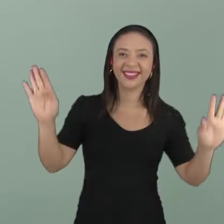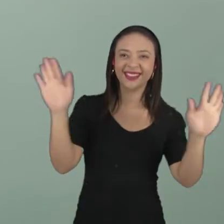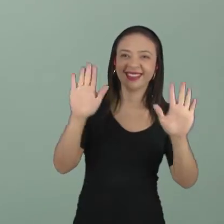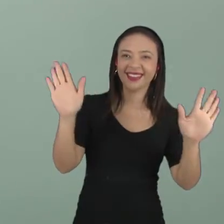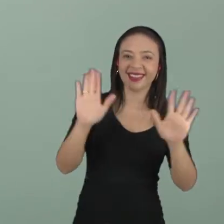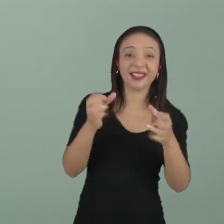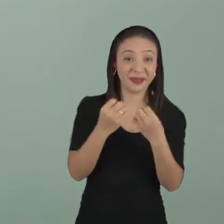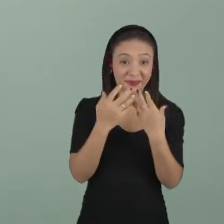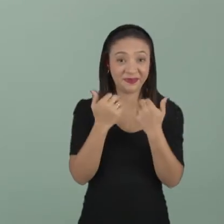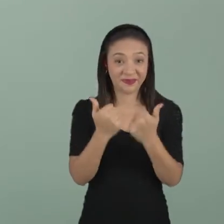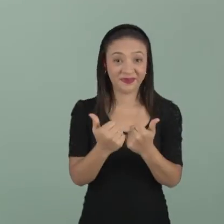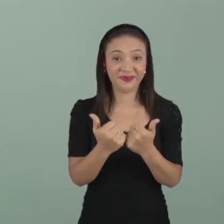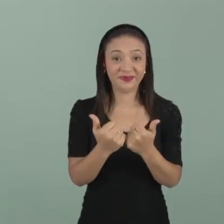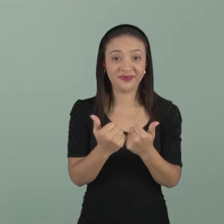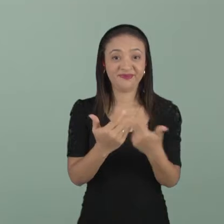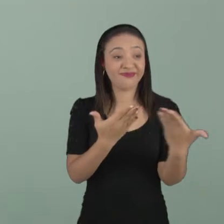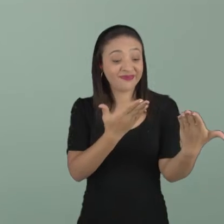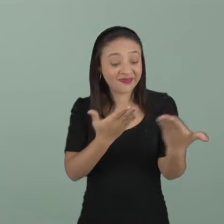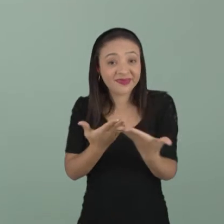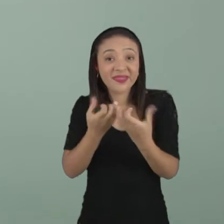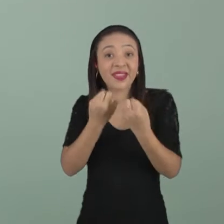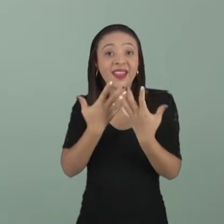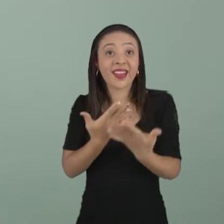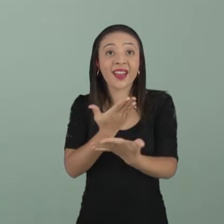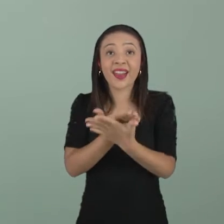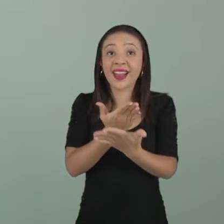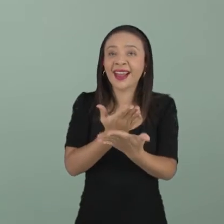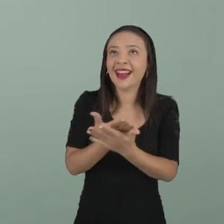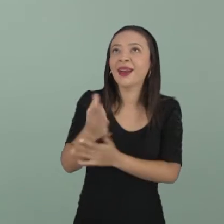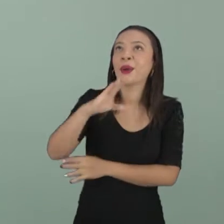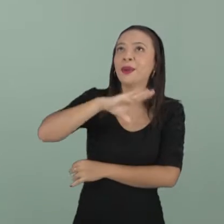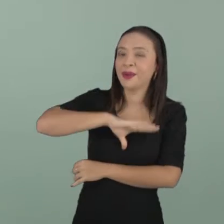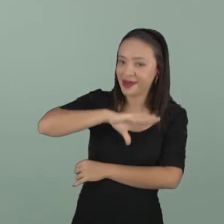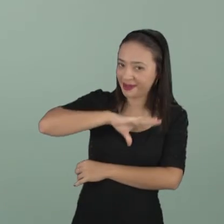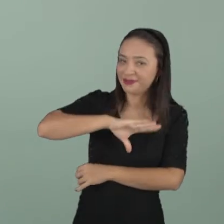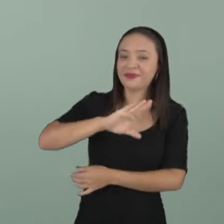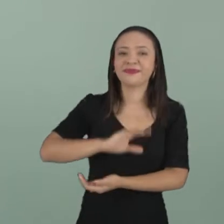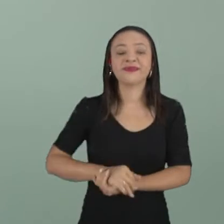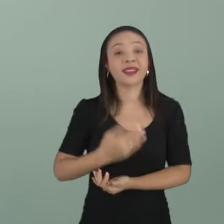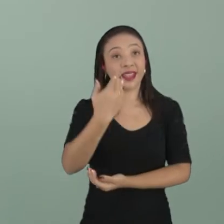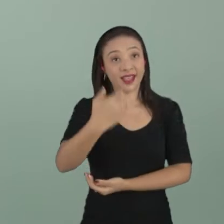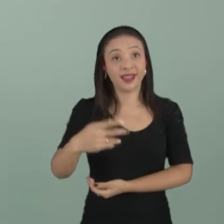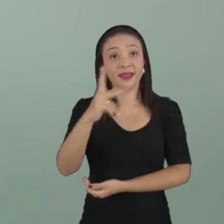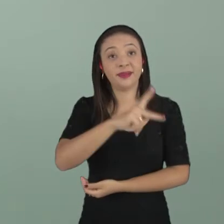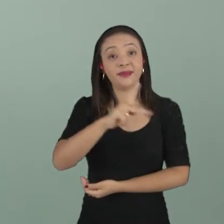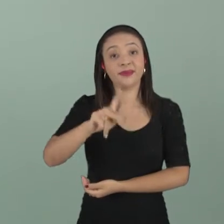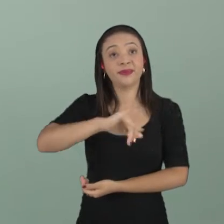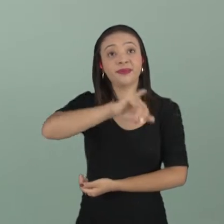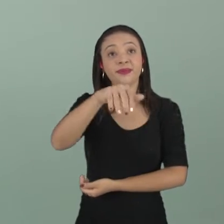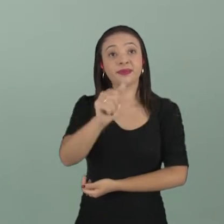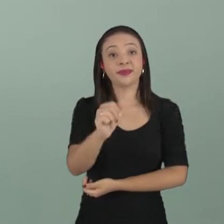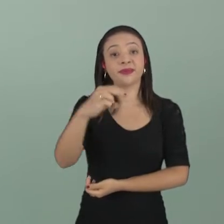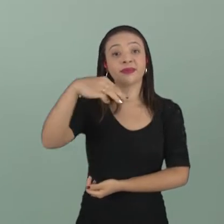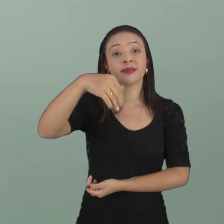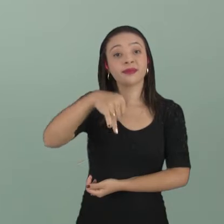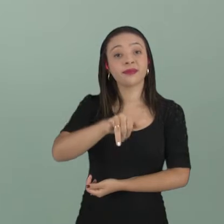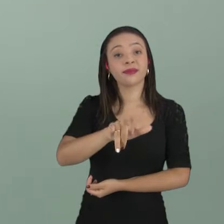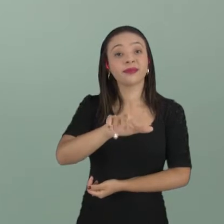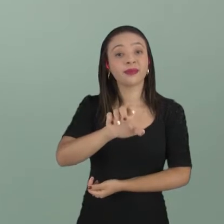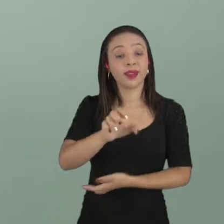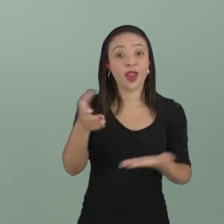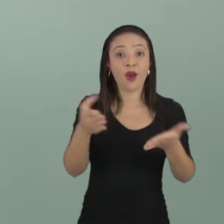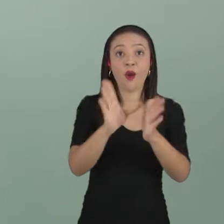Olá pessoal, tudo bem? Bem-vindos a mais uma aula de língua portuguesa. Eu sou a professora Jamile Fontinelli e o